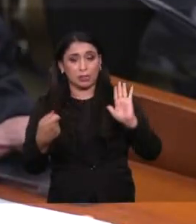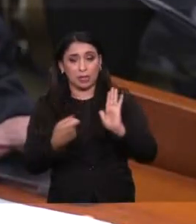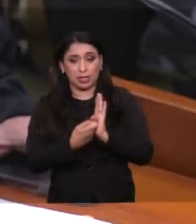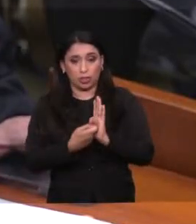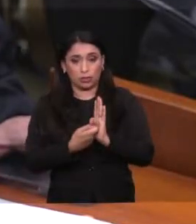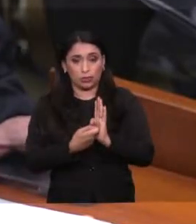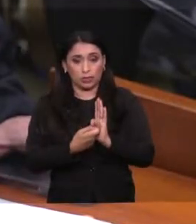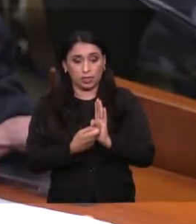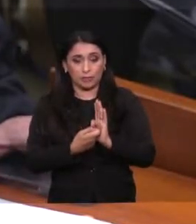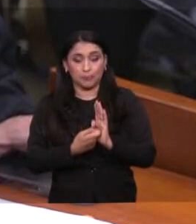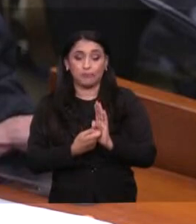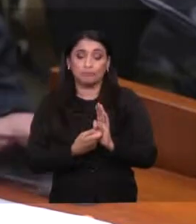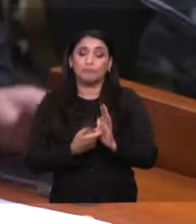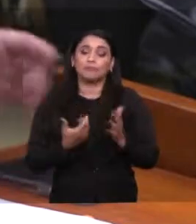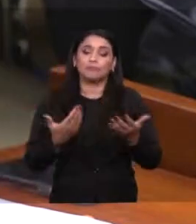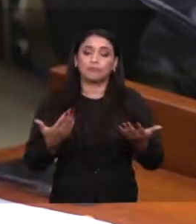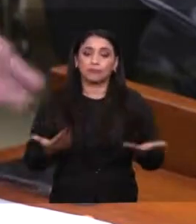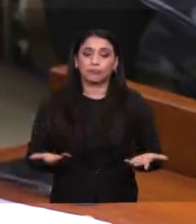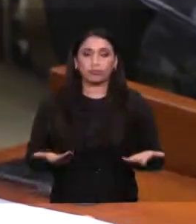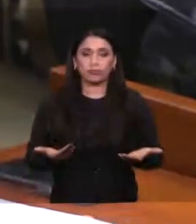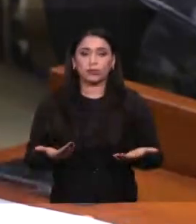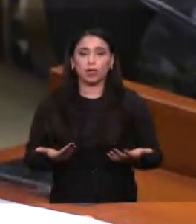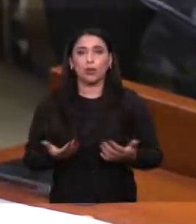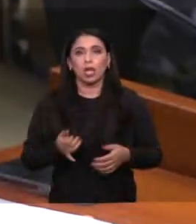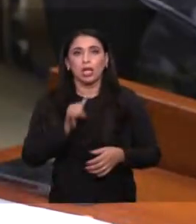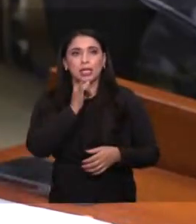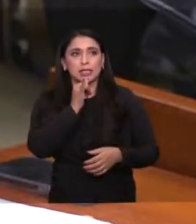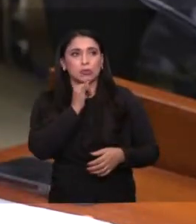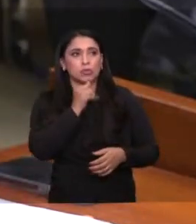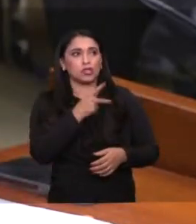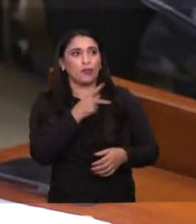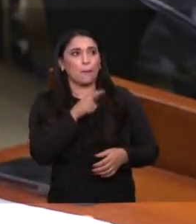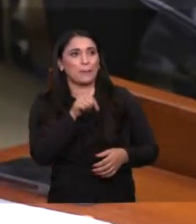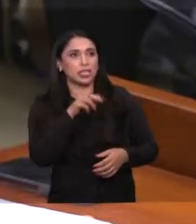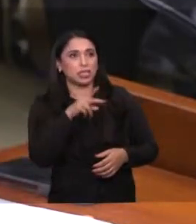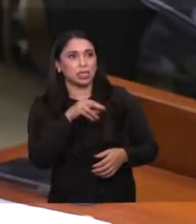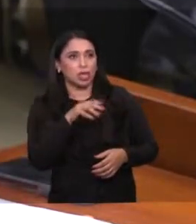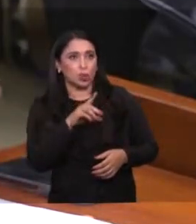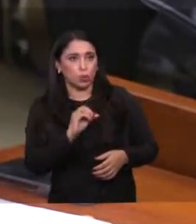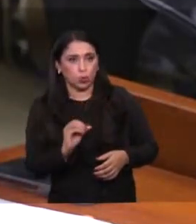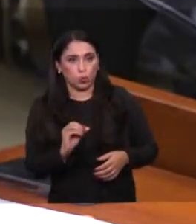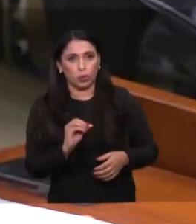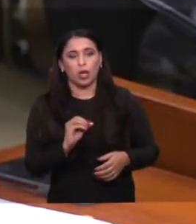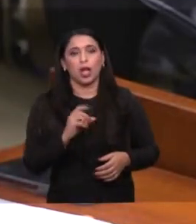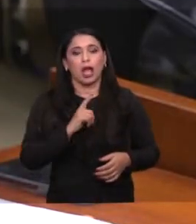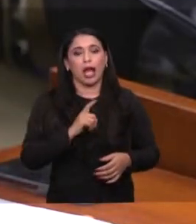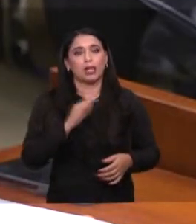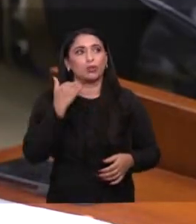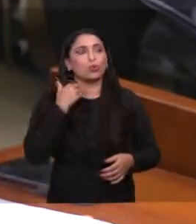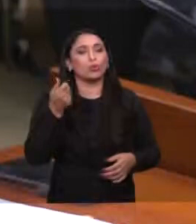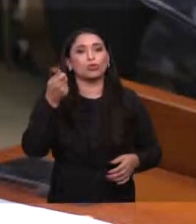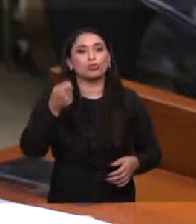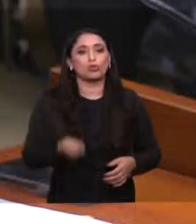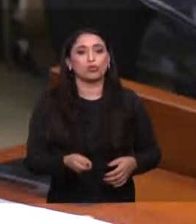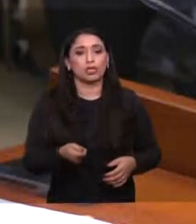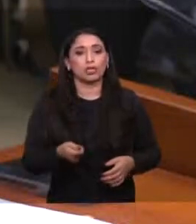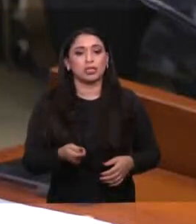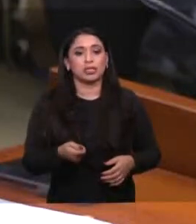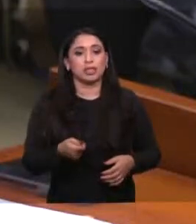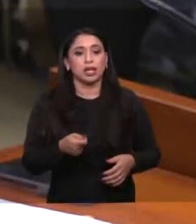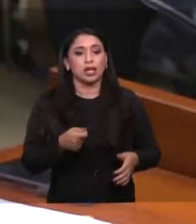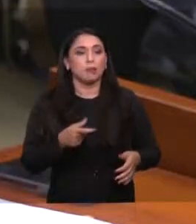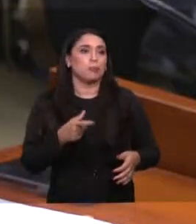denúncia ou queixa. Então, se tiver um plantão judiciário e o juiz praticar algum ato, já está fora, está